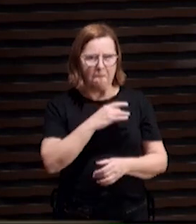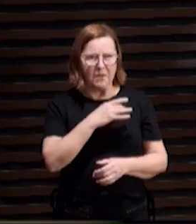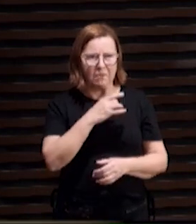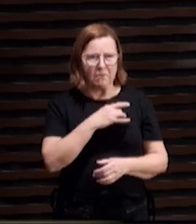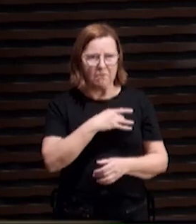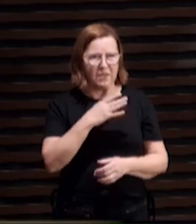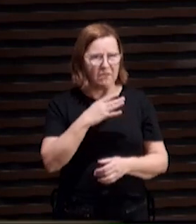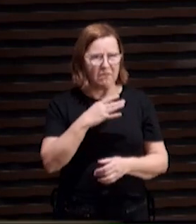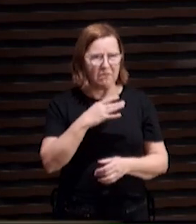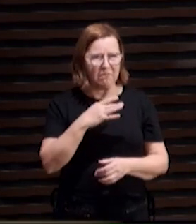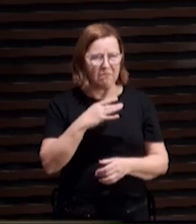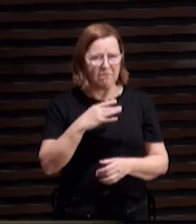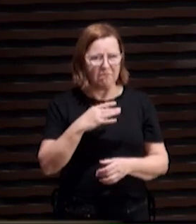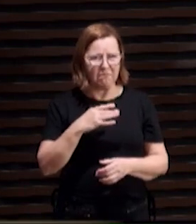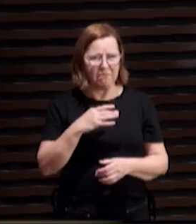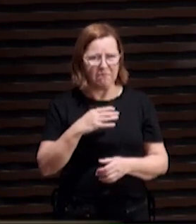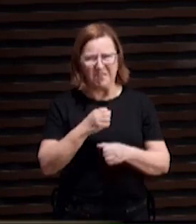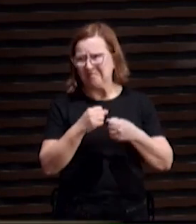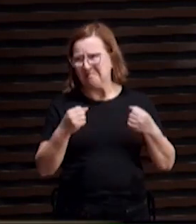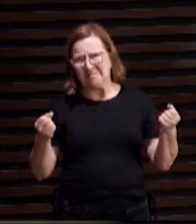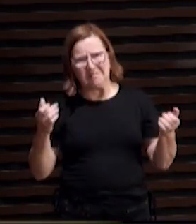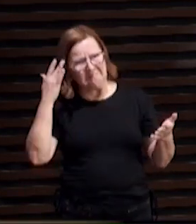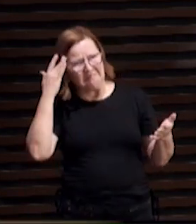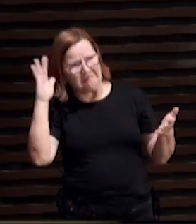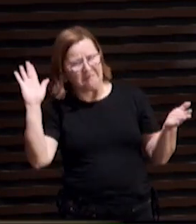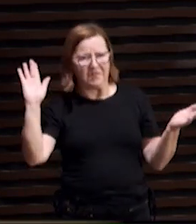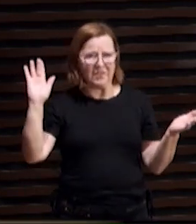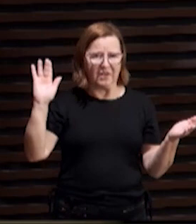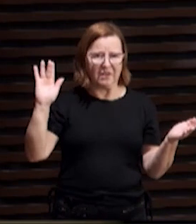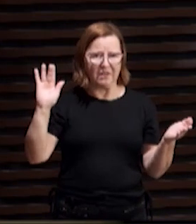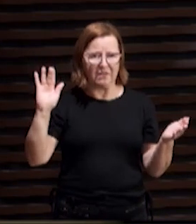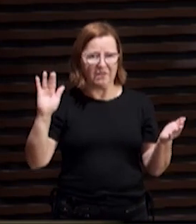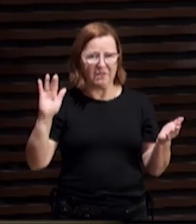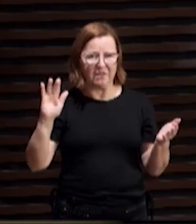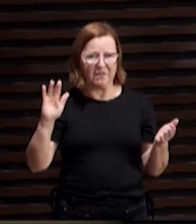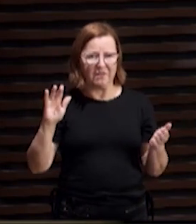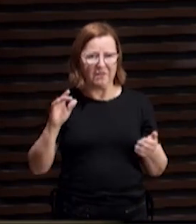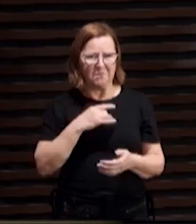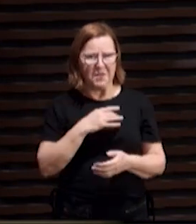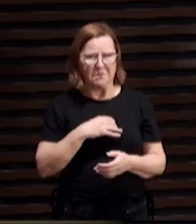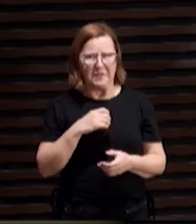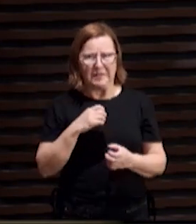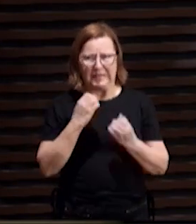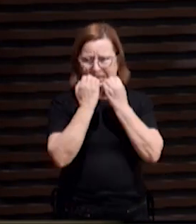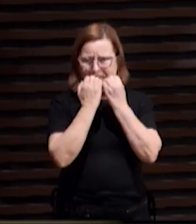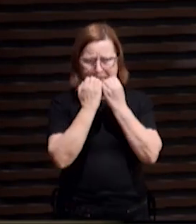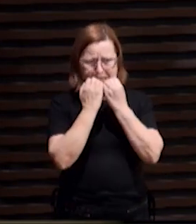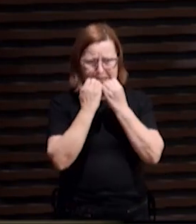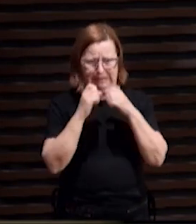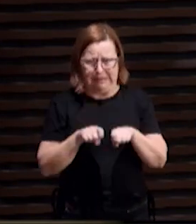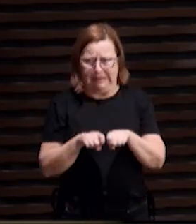assim, genérico, coletivo, sei lá como é que é essa paura que está cercando o